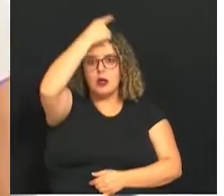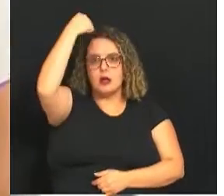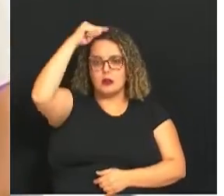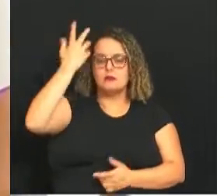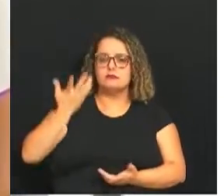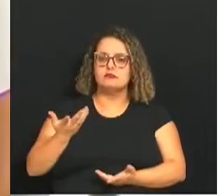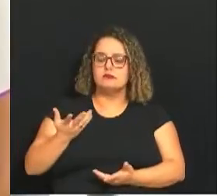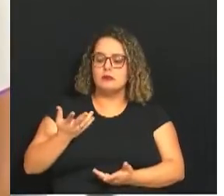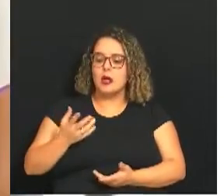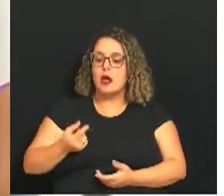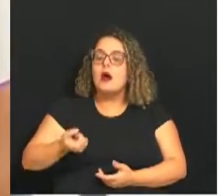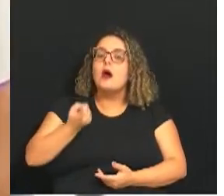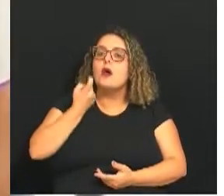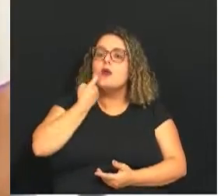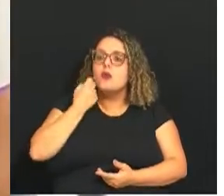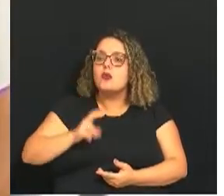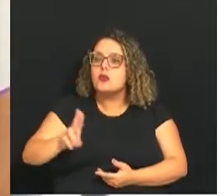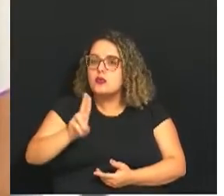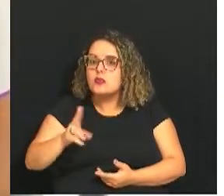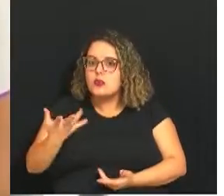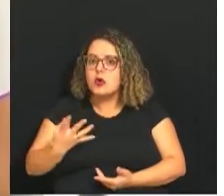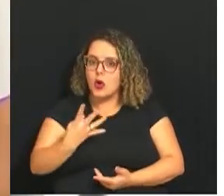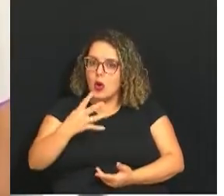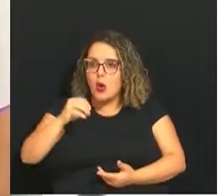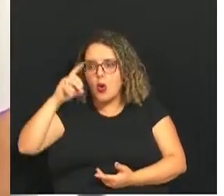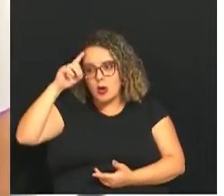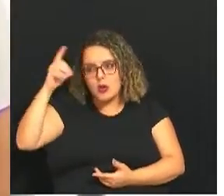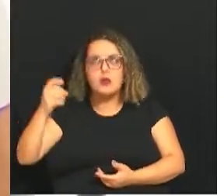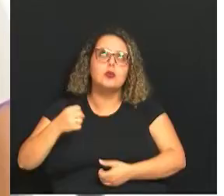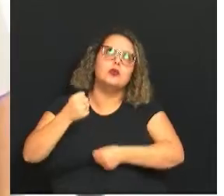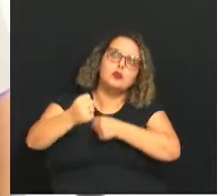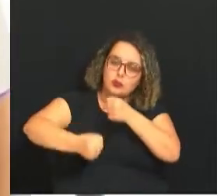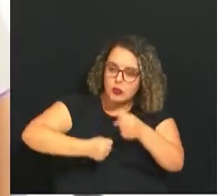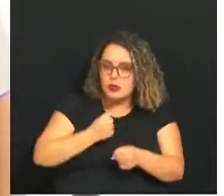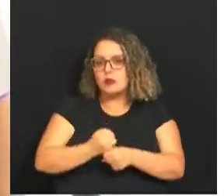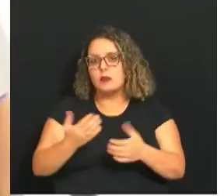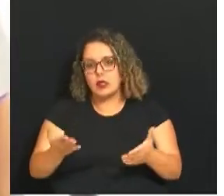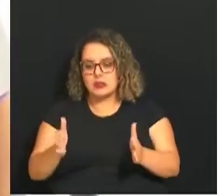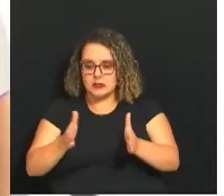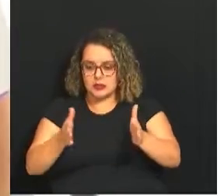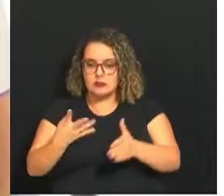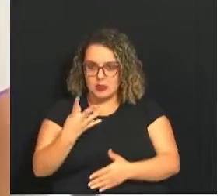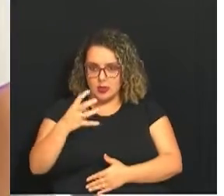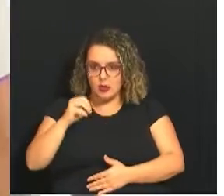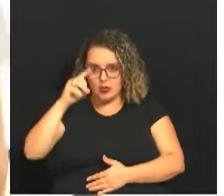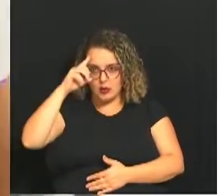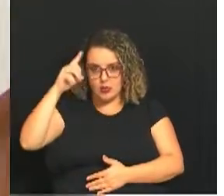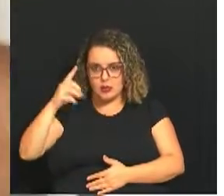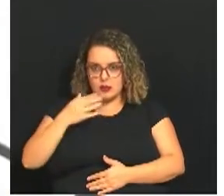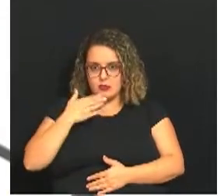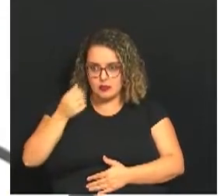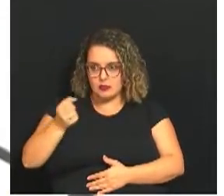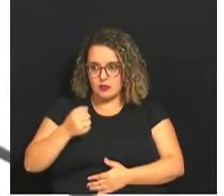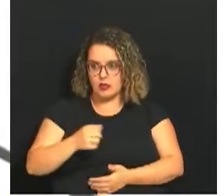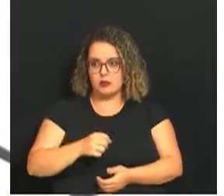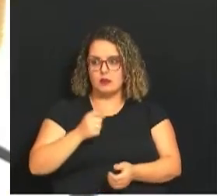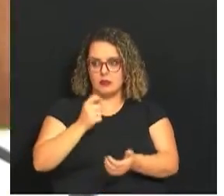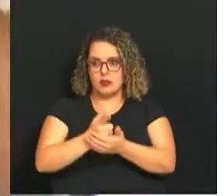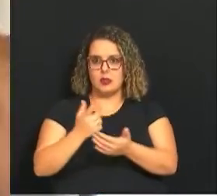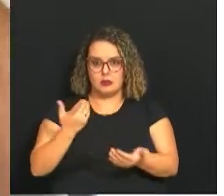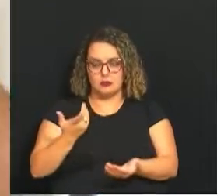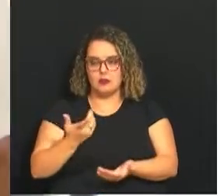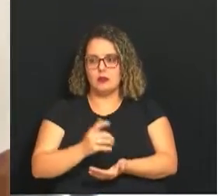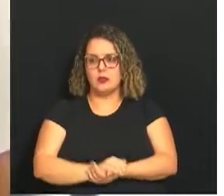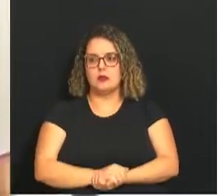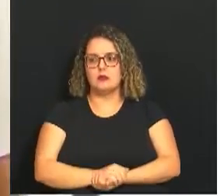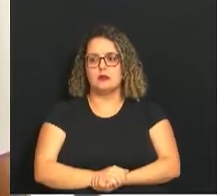peixe permaneça aí durante esses 40 dias. Claro, durante todo o ano, né? Mas esses 40 dias mais ainda. Conta pra gente. Isso. Aumenta. É